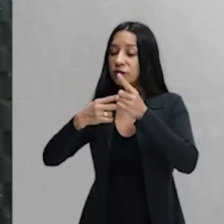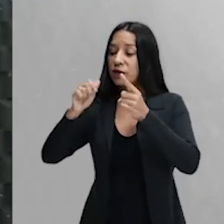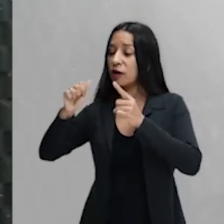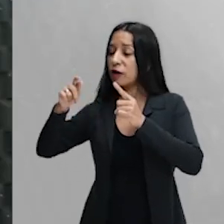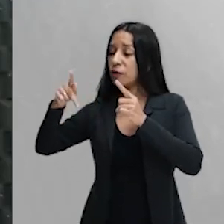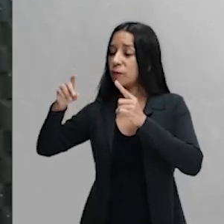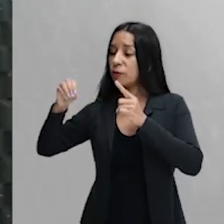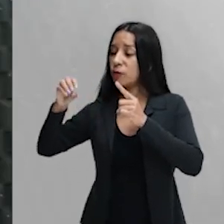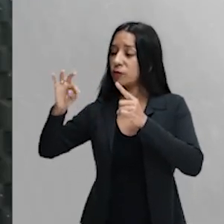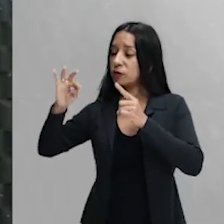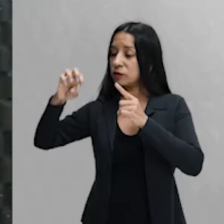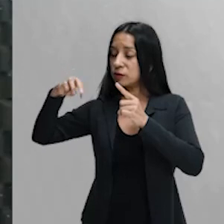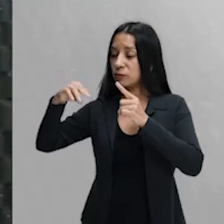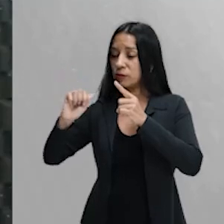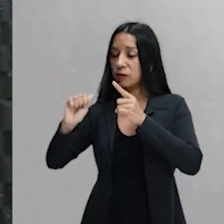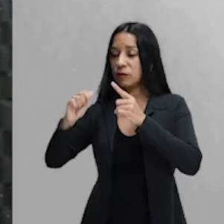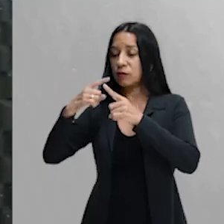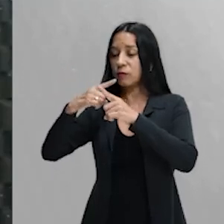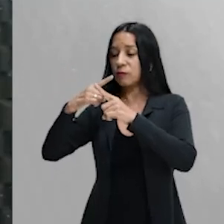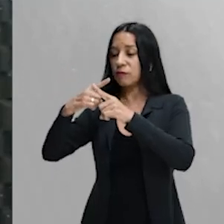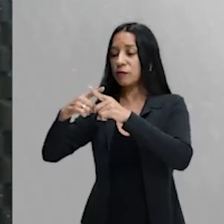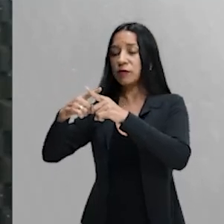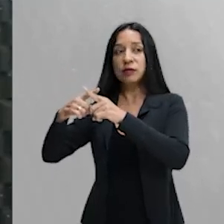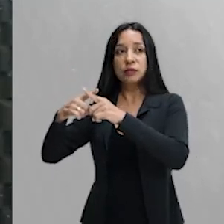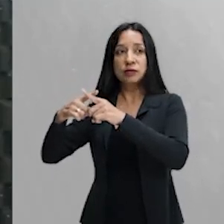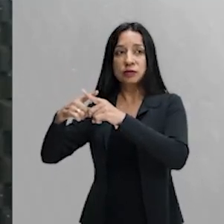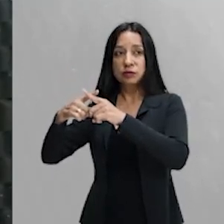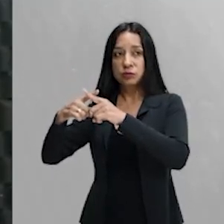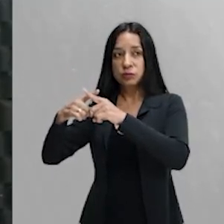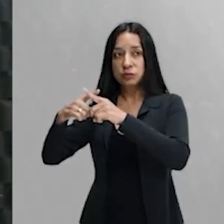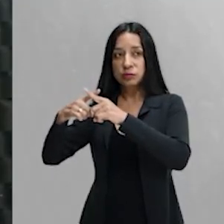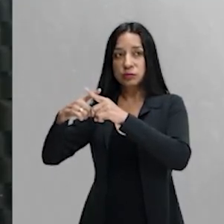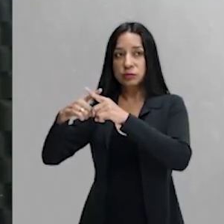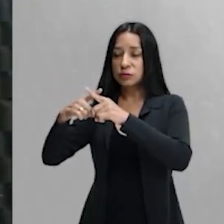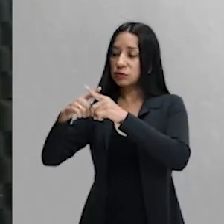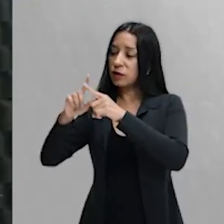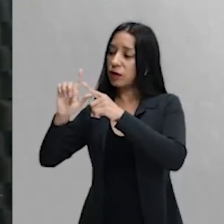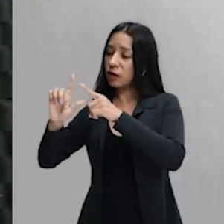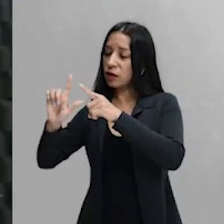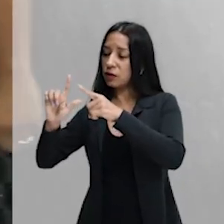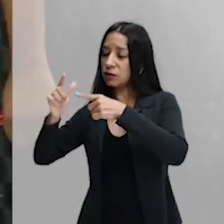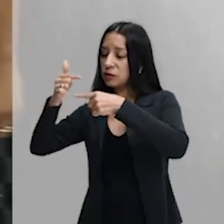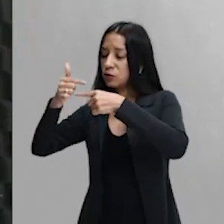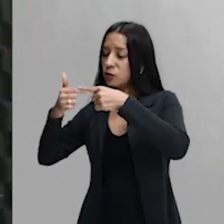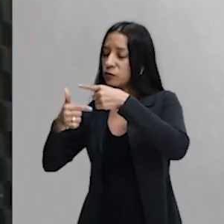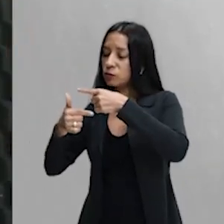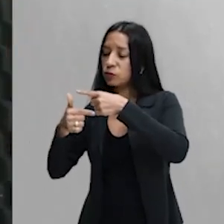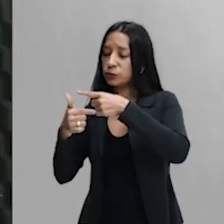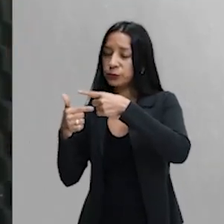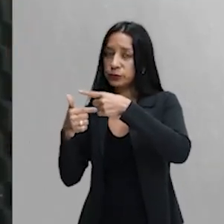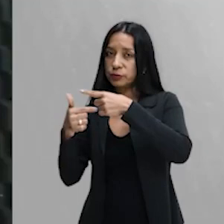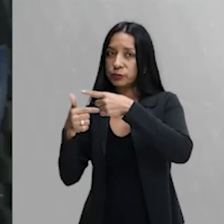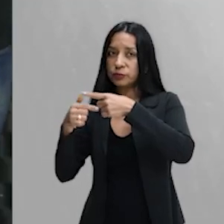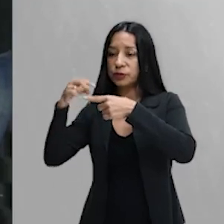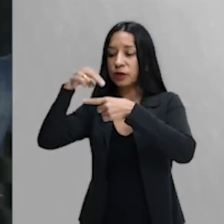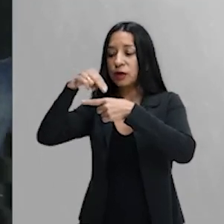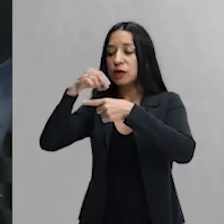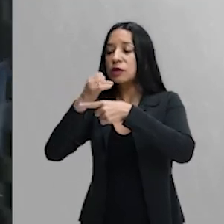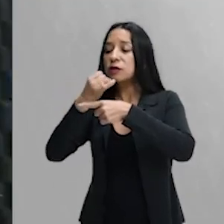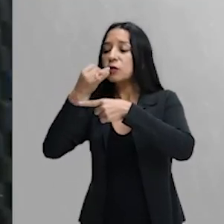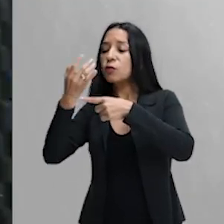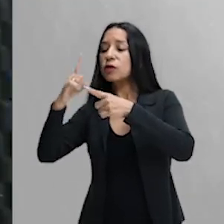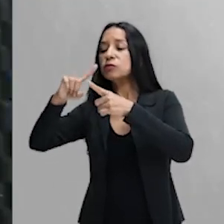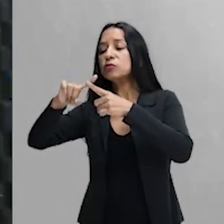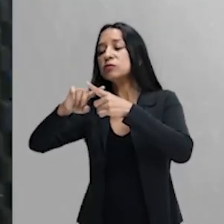multiplicado pelo seu lado, dividido por 2. Tá? Então, esse N é o quê? Quantidade